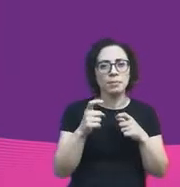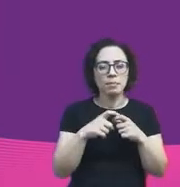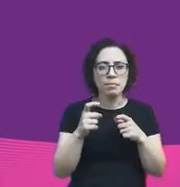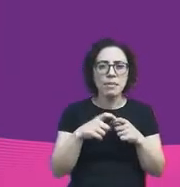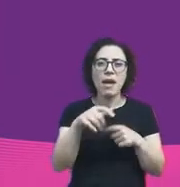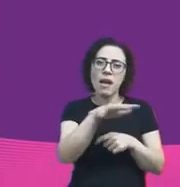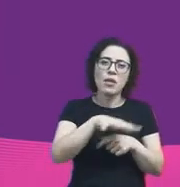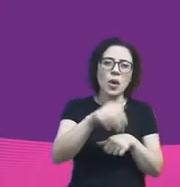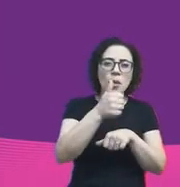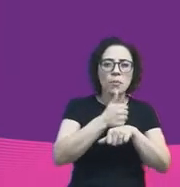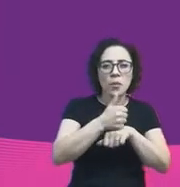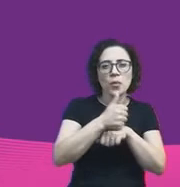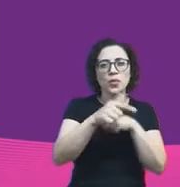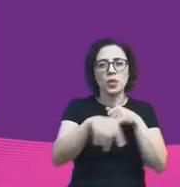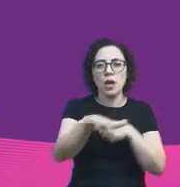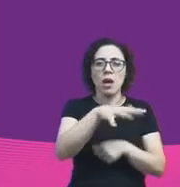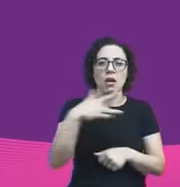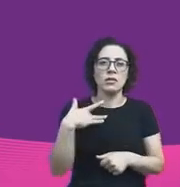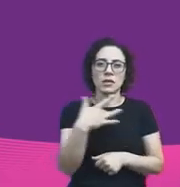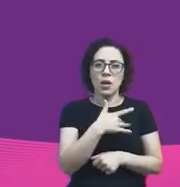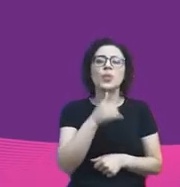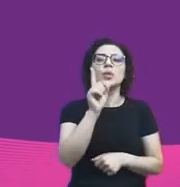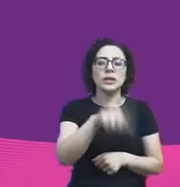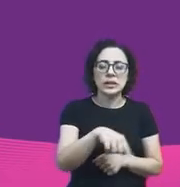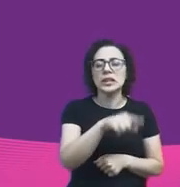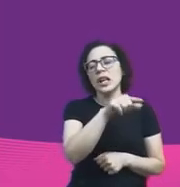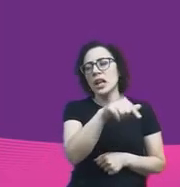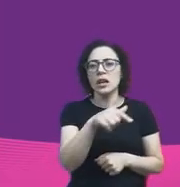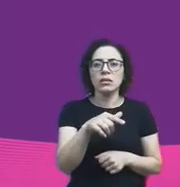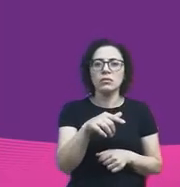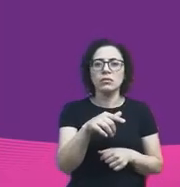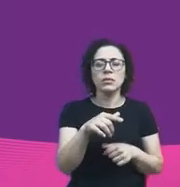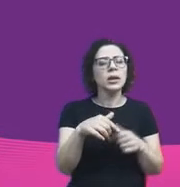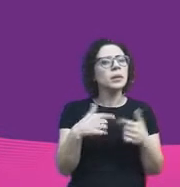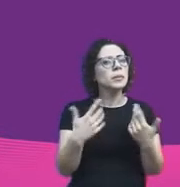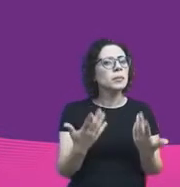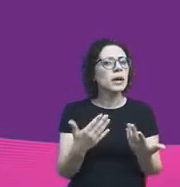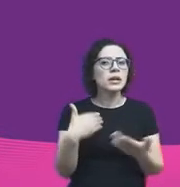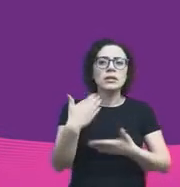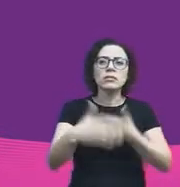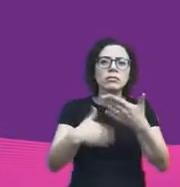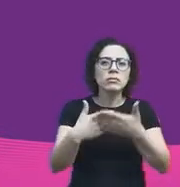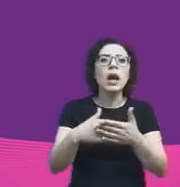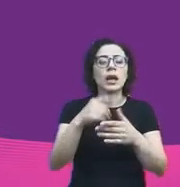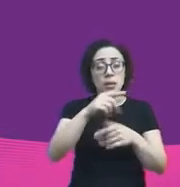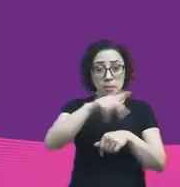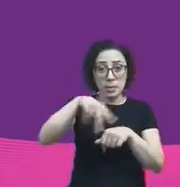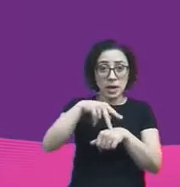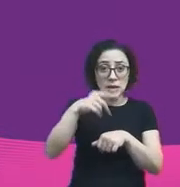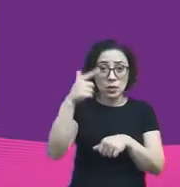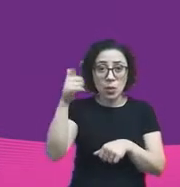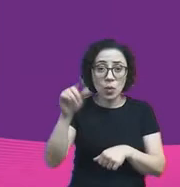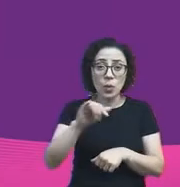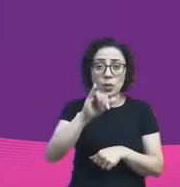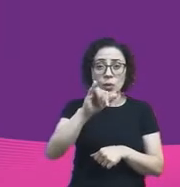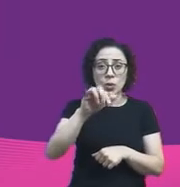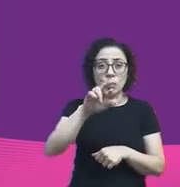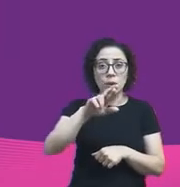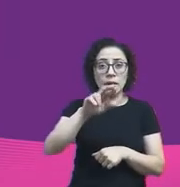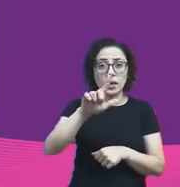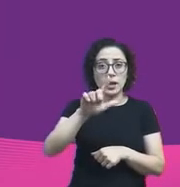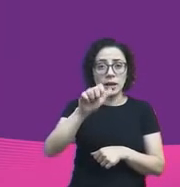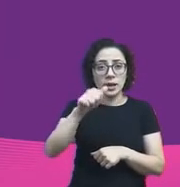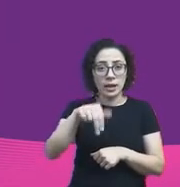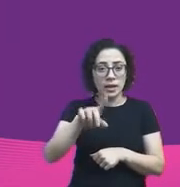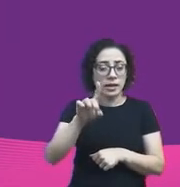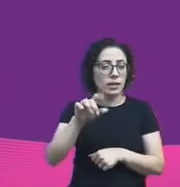espalha pelo mundo, não é só um problema americano, também ele se repete no NHS, na Irlanda. Tá? Ele fala, faz esse comentário